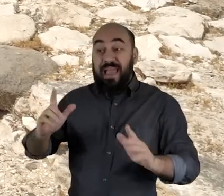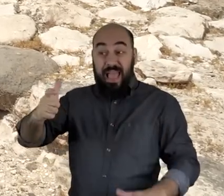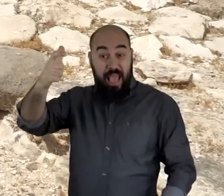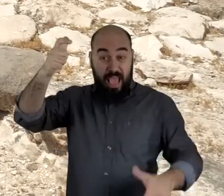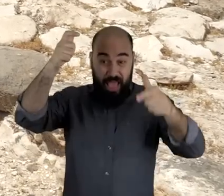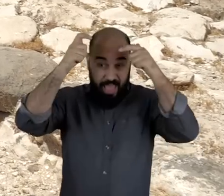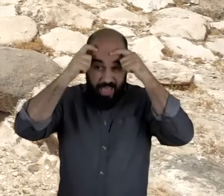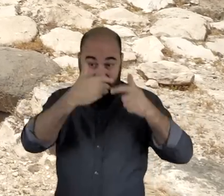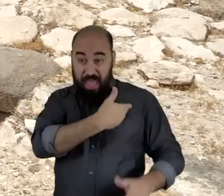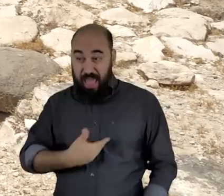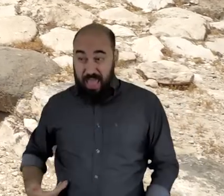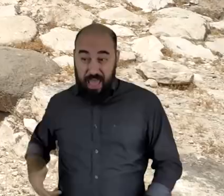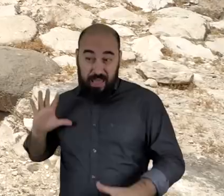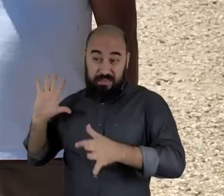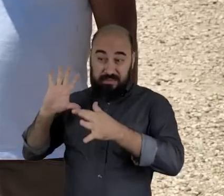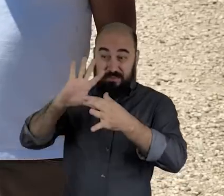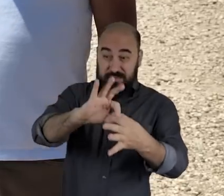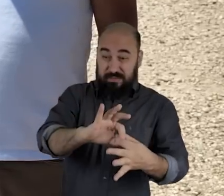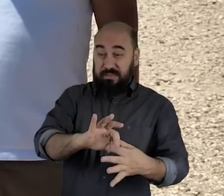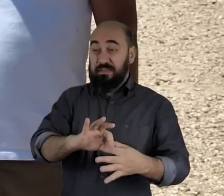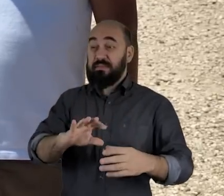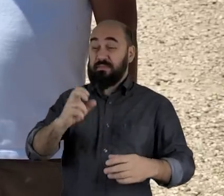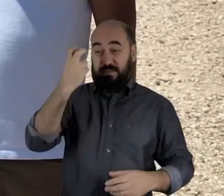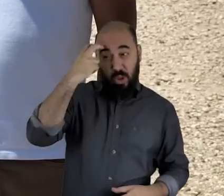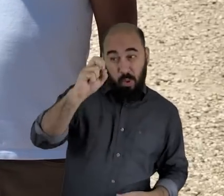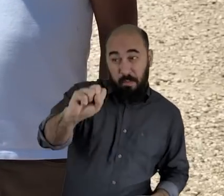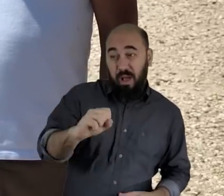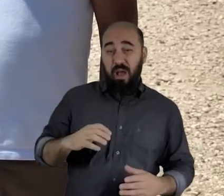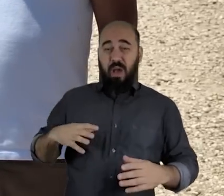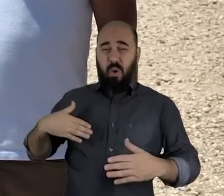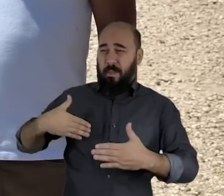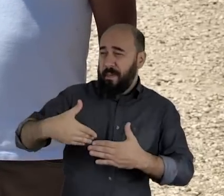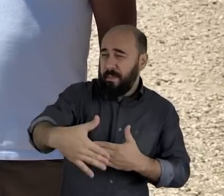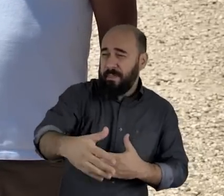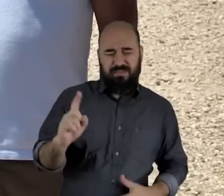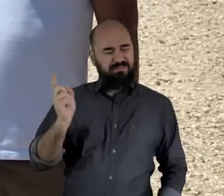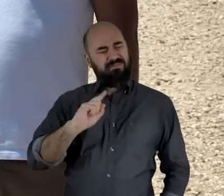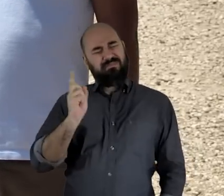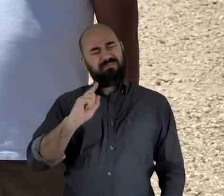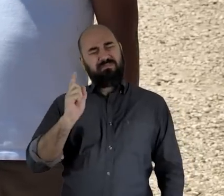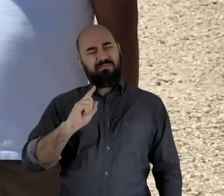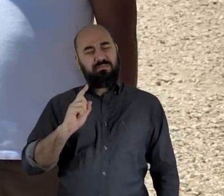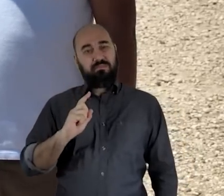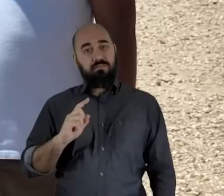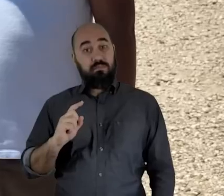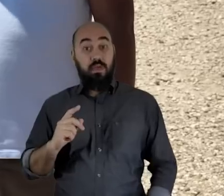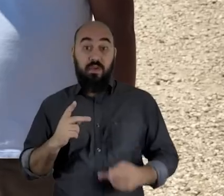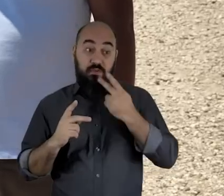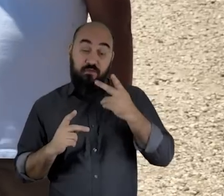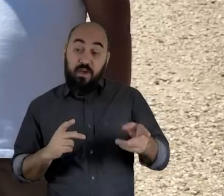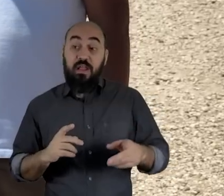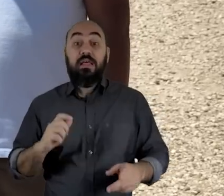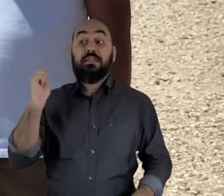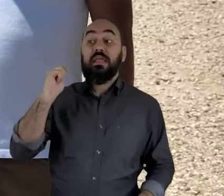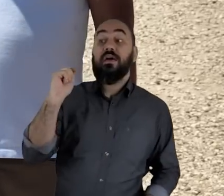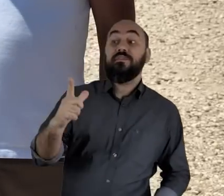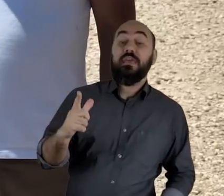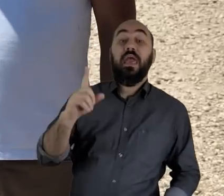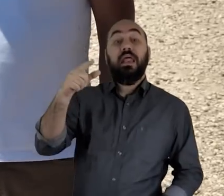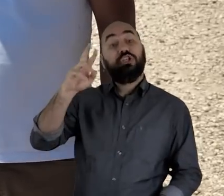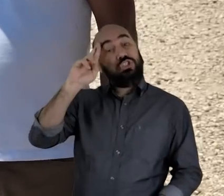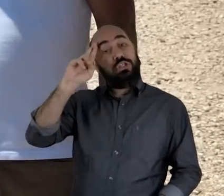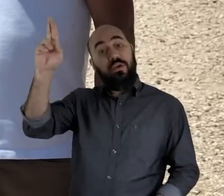do reino unificado de Israel. Você percebeu? Eles atribuem a Davi apenas um papel de um bandoleiro, chefe de